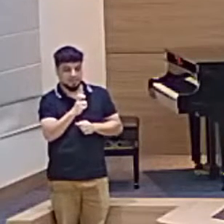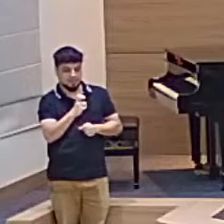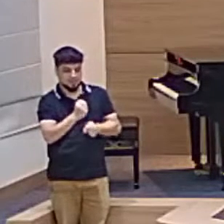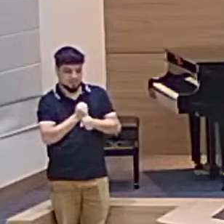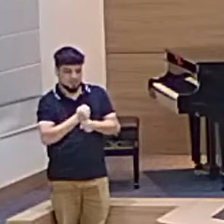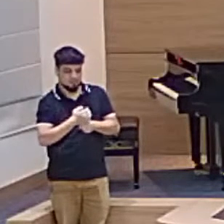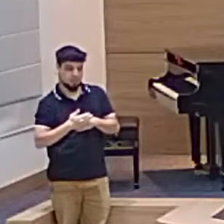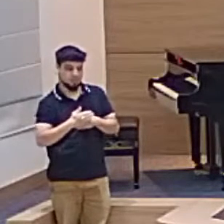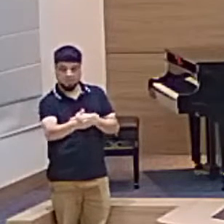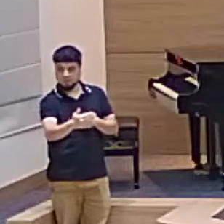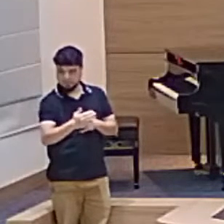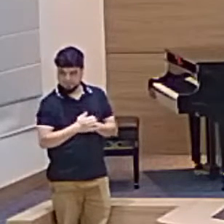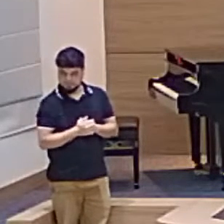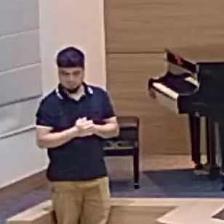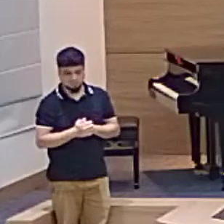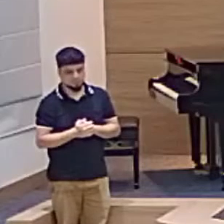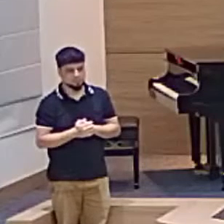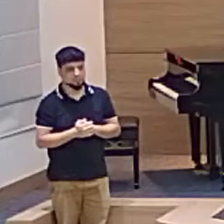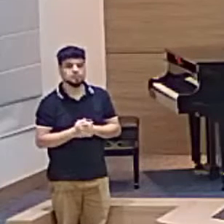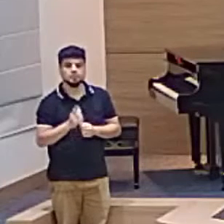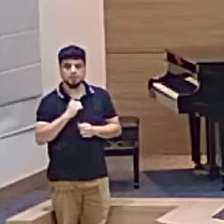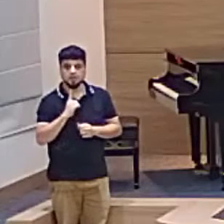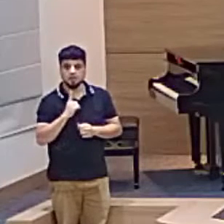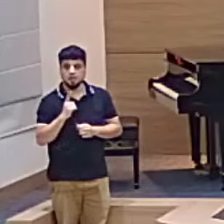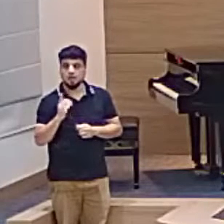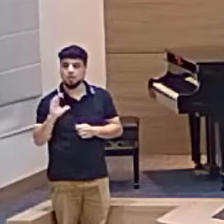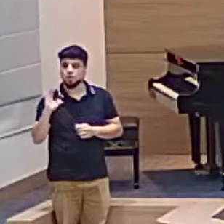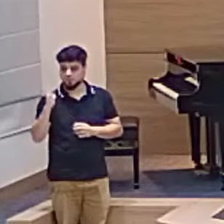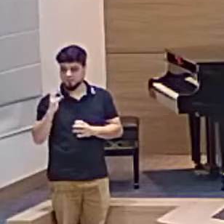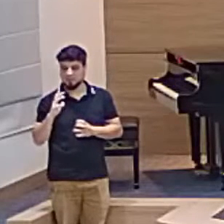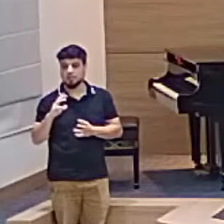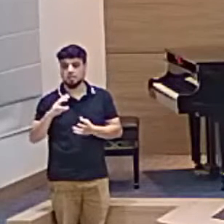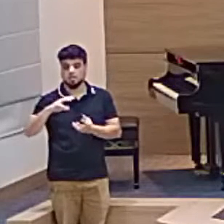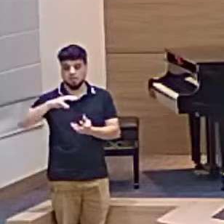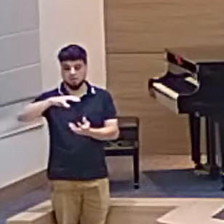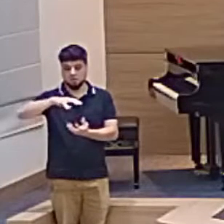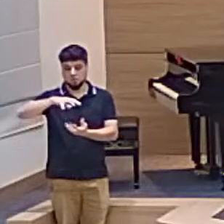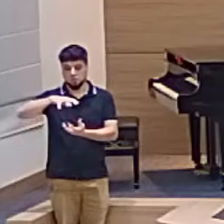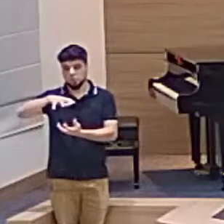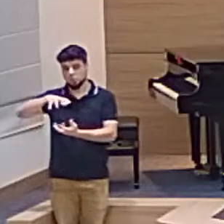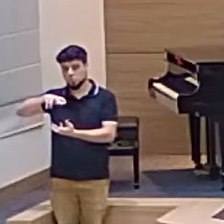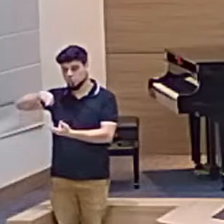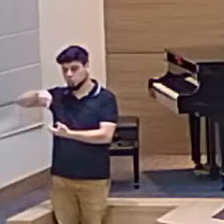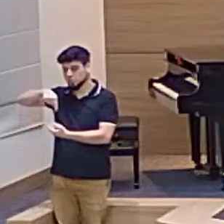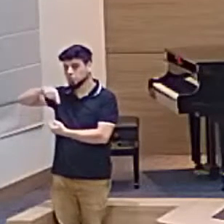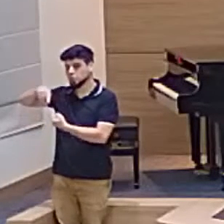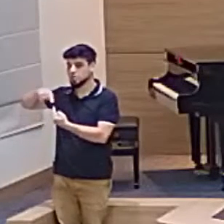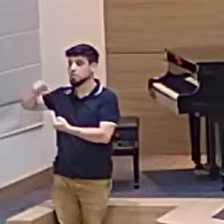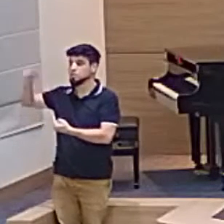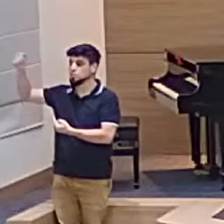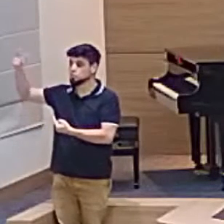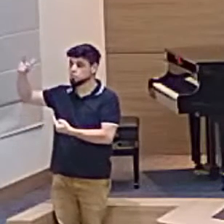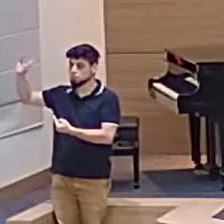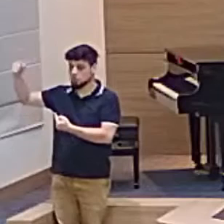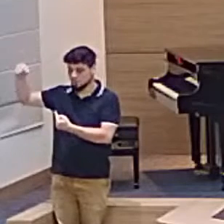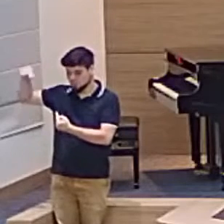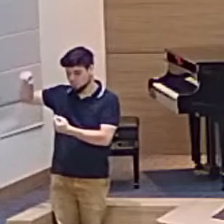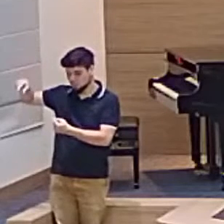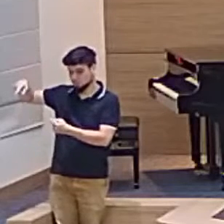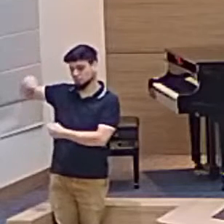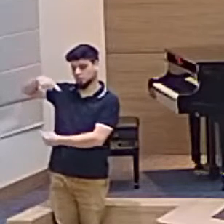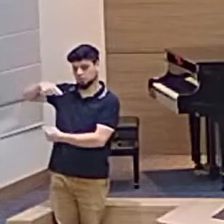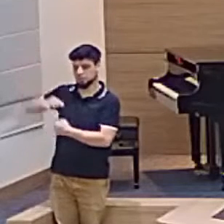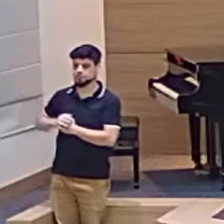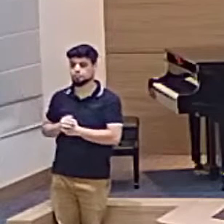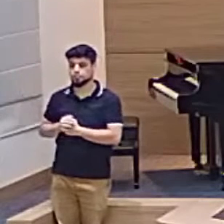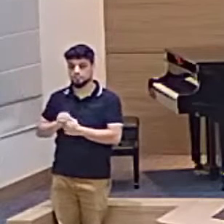ela voltaria era um fenômeno natural naturalmente os babilônios que estavam olhando para aquilo ver que alguma coisa